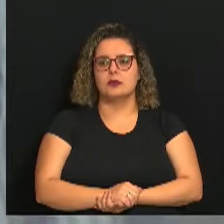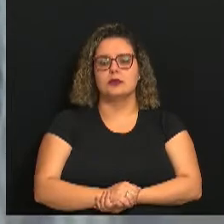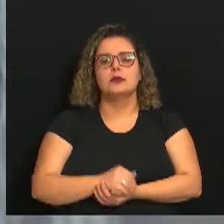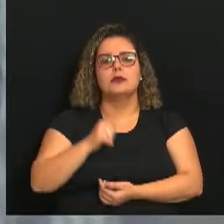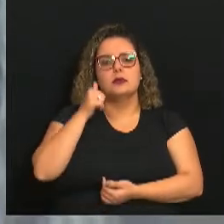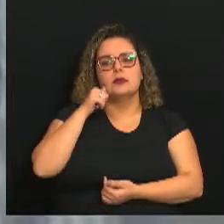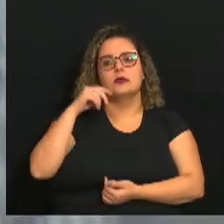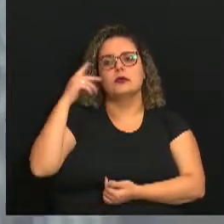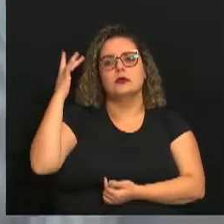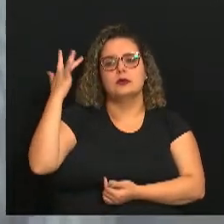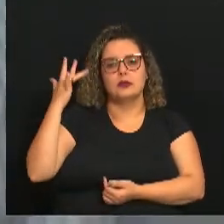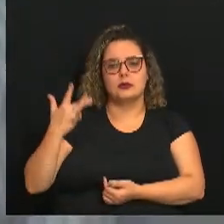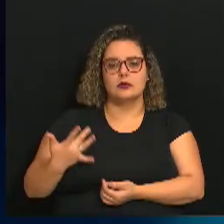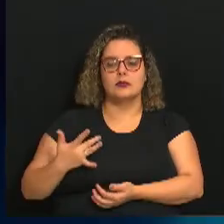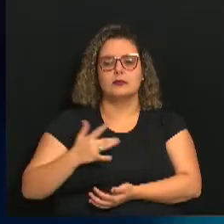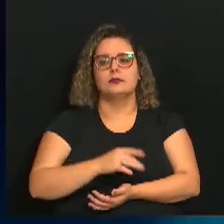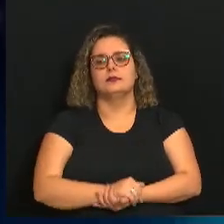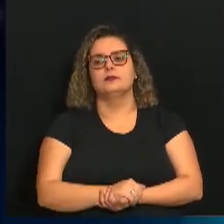Calixto.